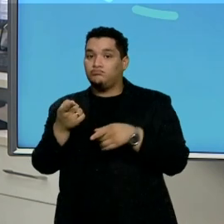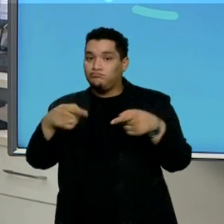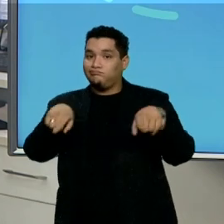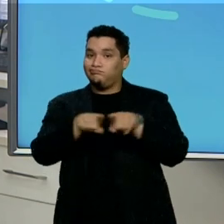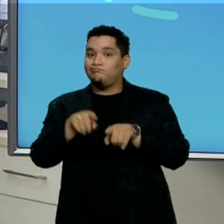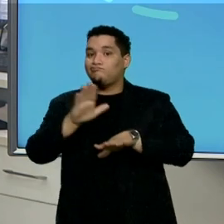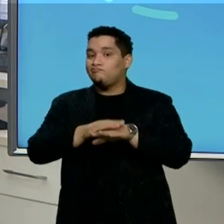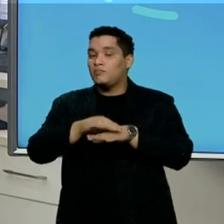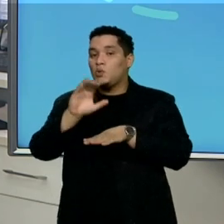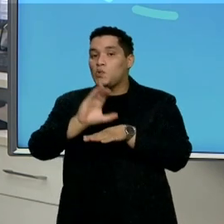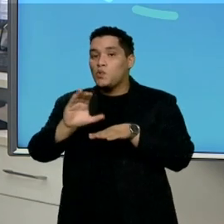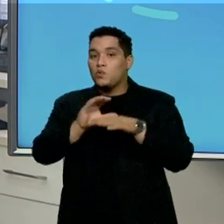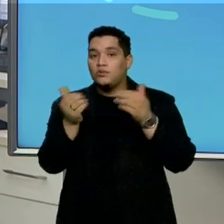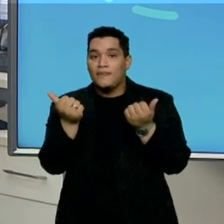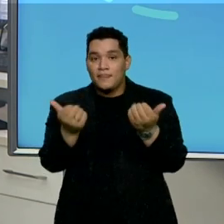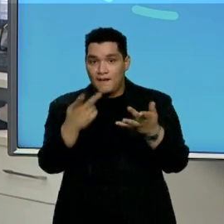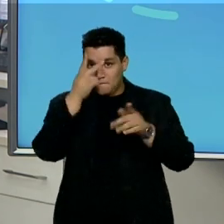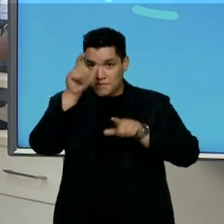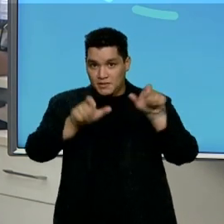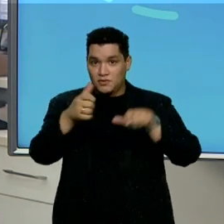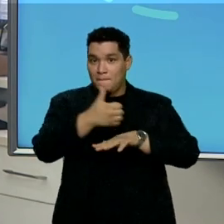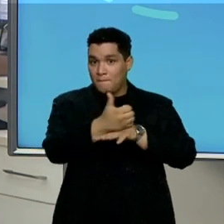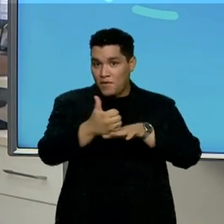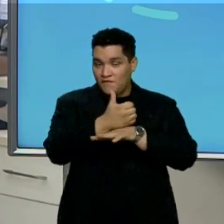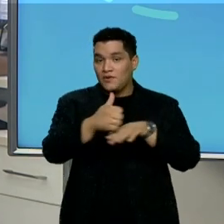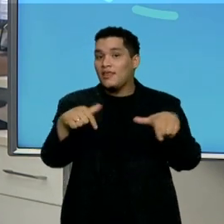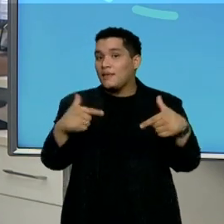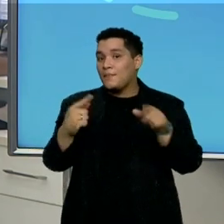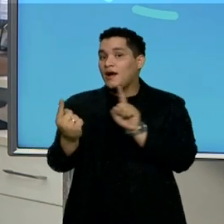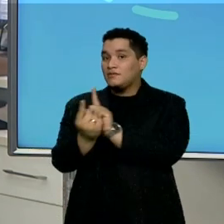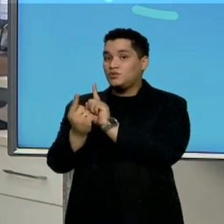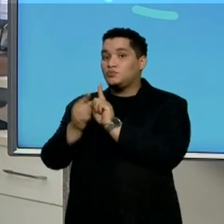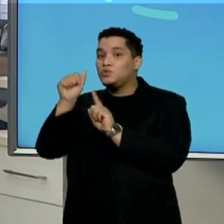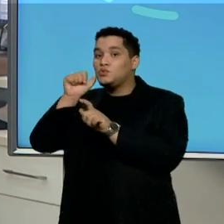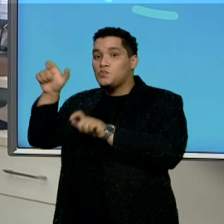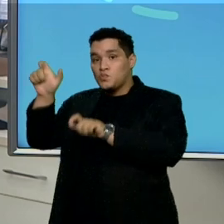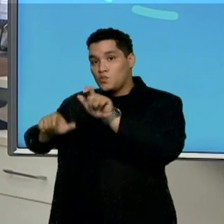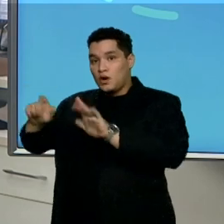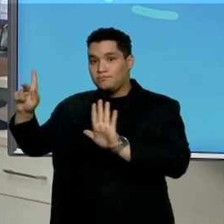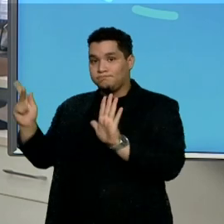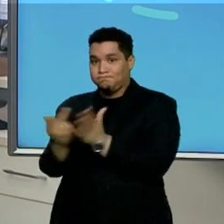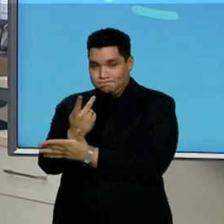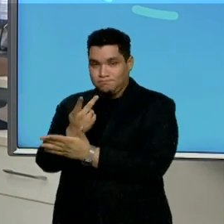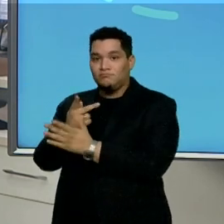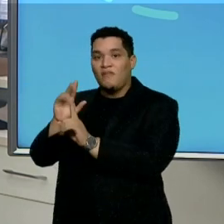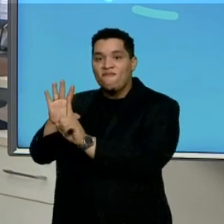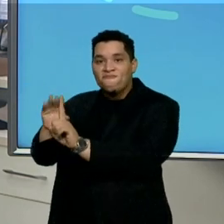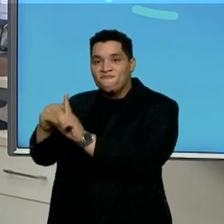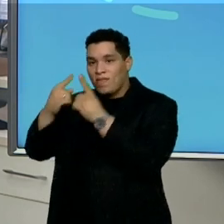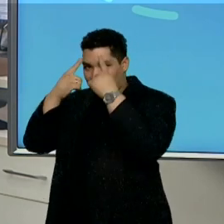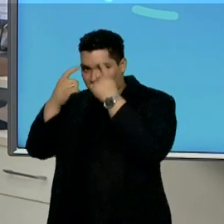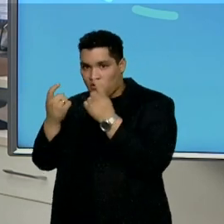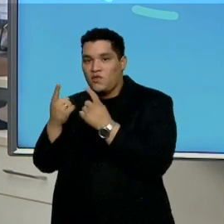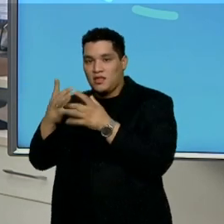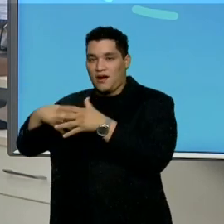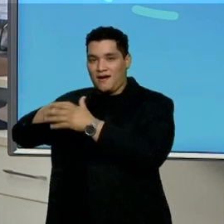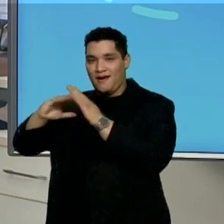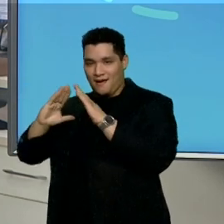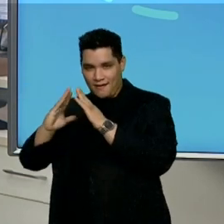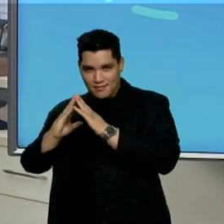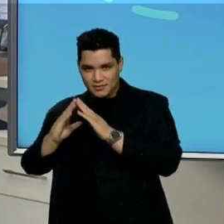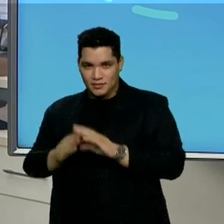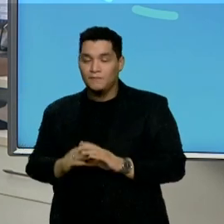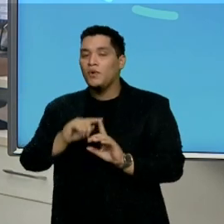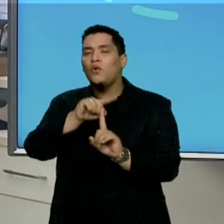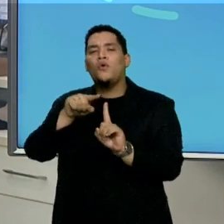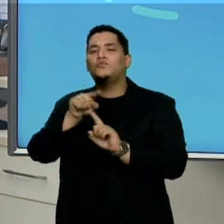que trabalham diretamente no atendimento de Mulheres vítimas de violência doméstica o objetivo é aprimorar esse atendimento para